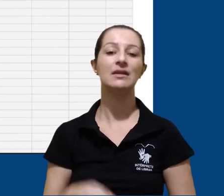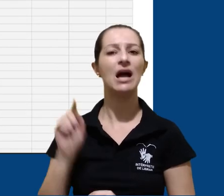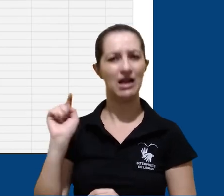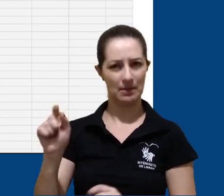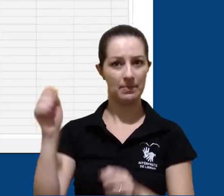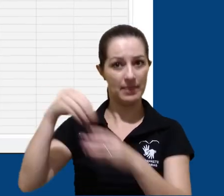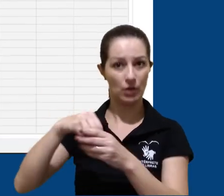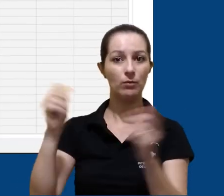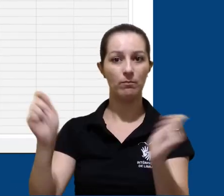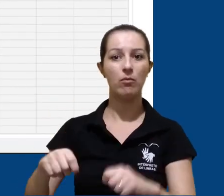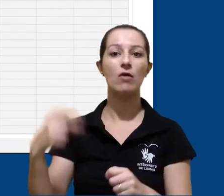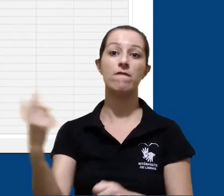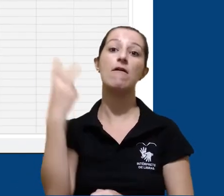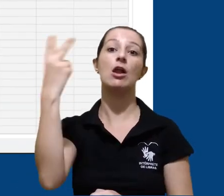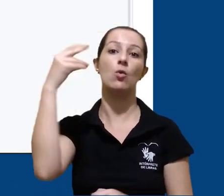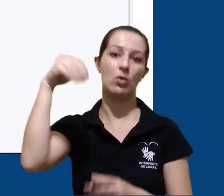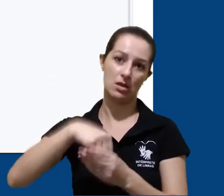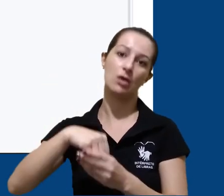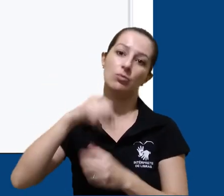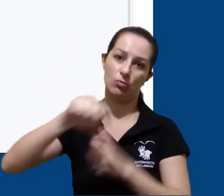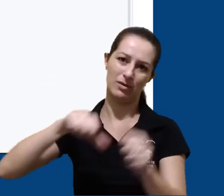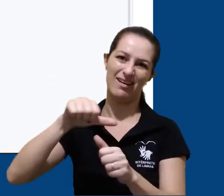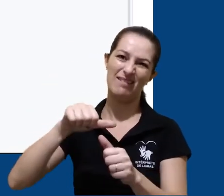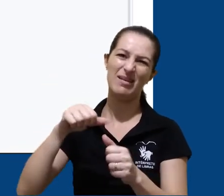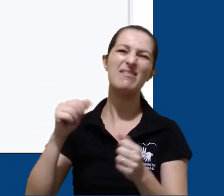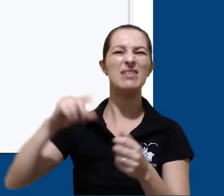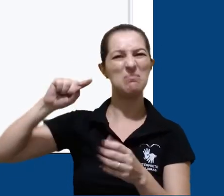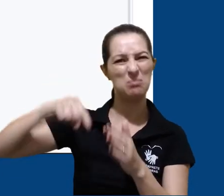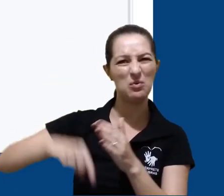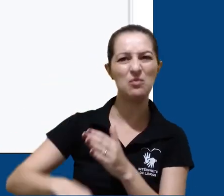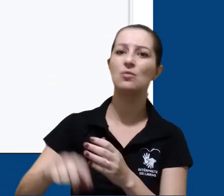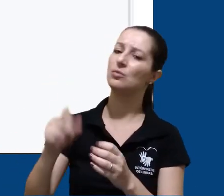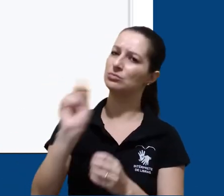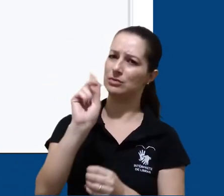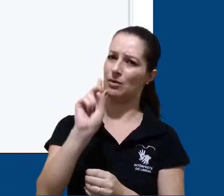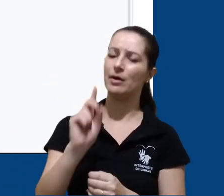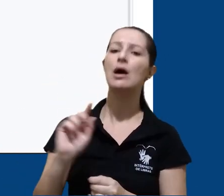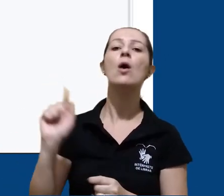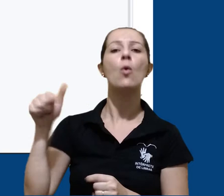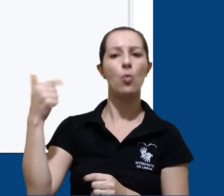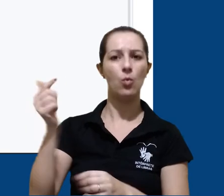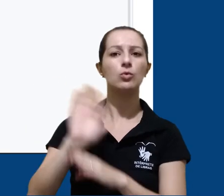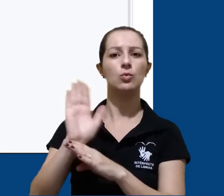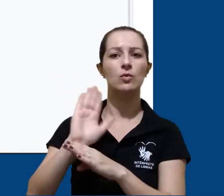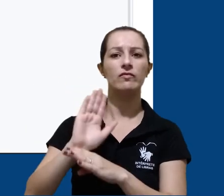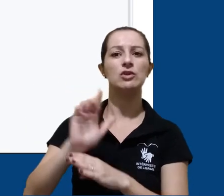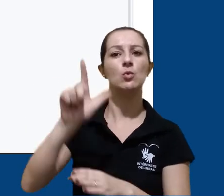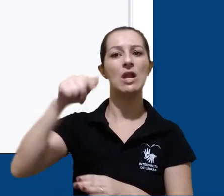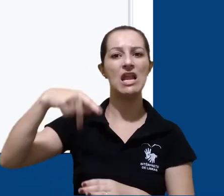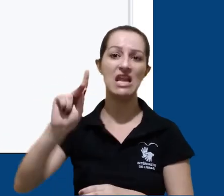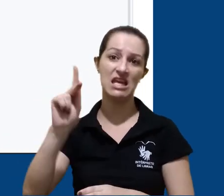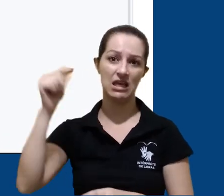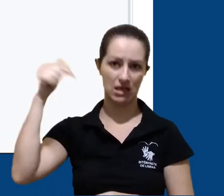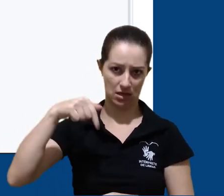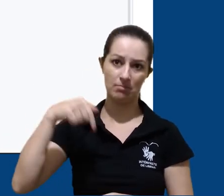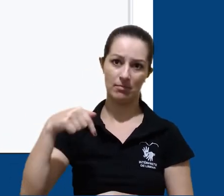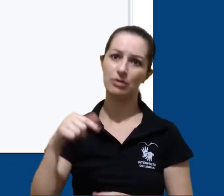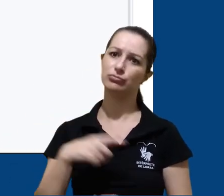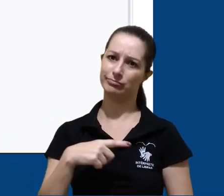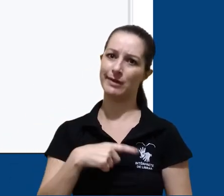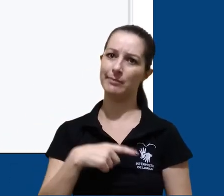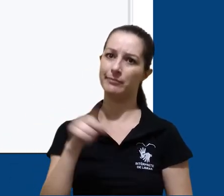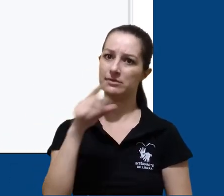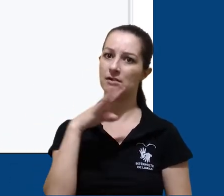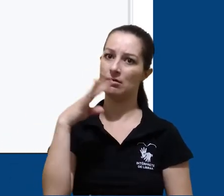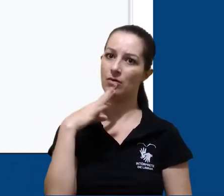e aqui podemos ver te dar os valores não vou me estender muito aqui para conhecer mais sobre o google planilhas o link do vídeo